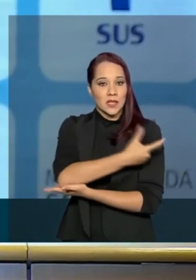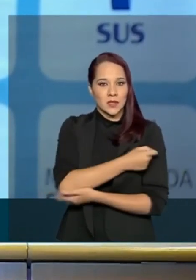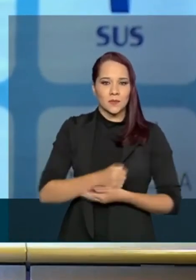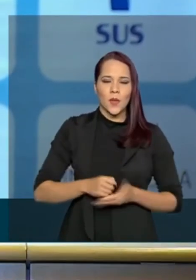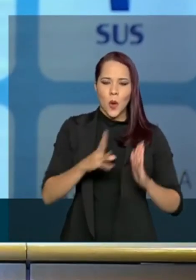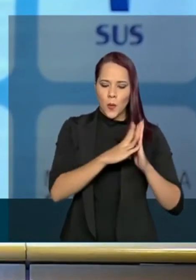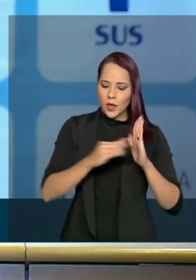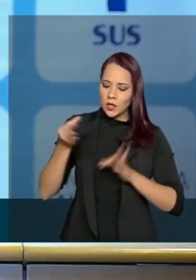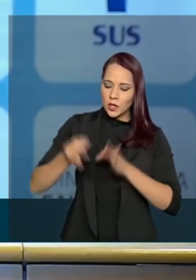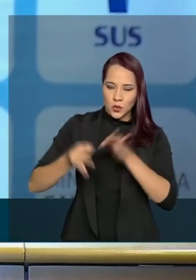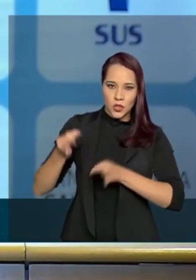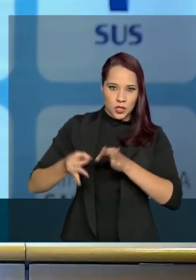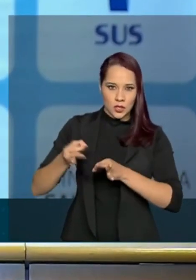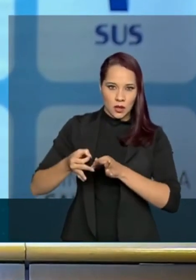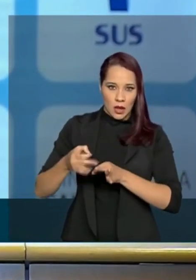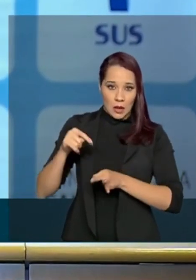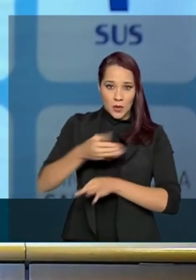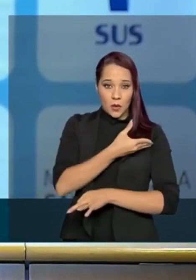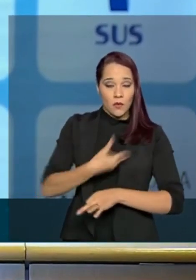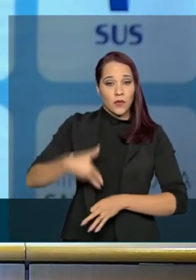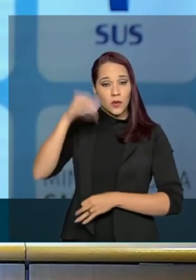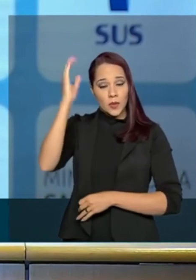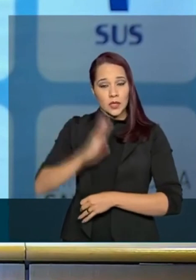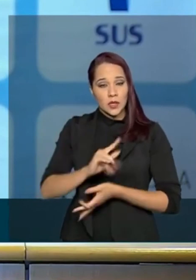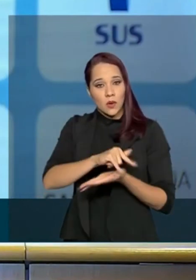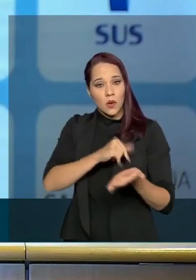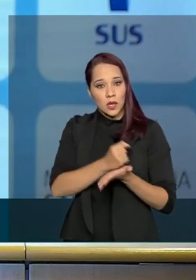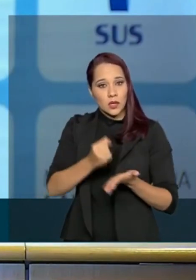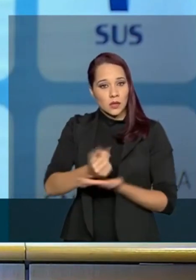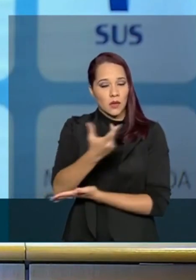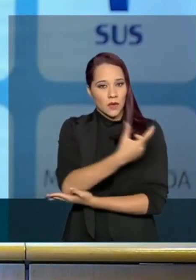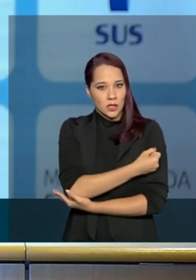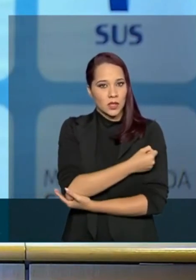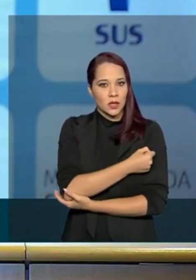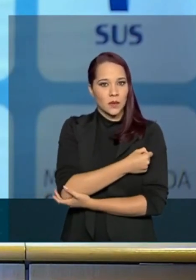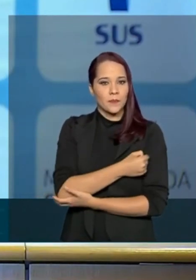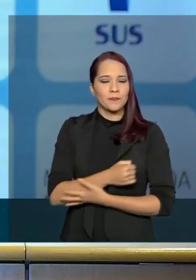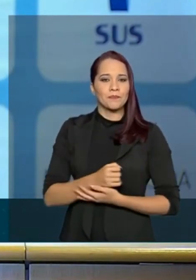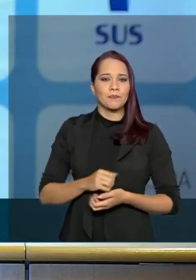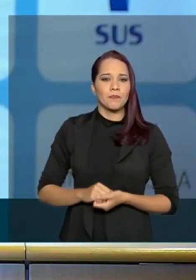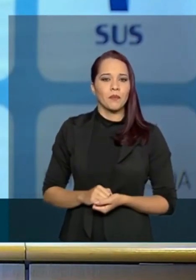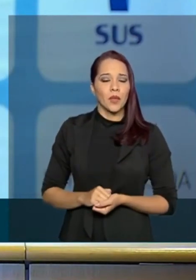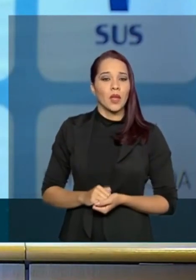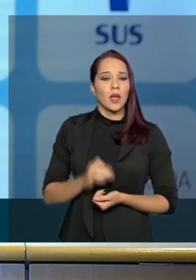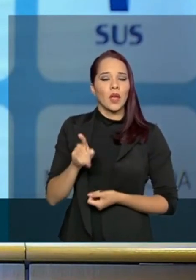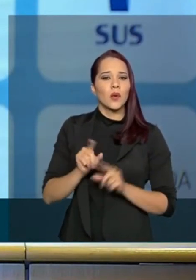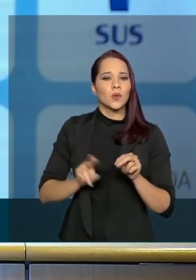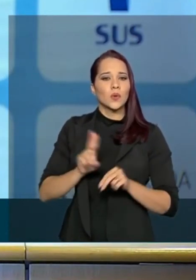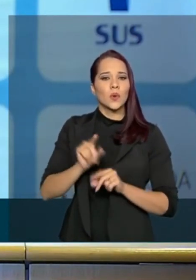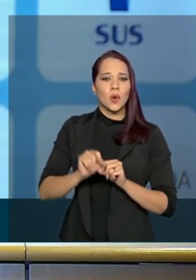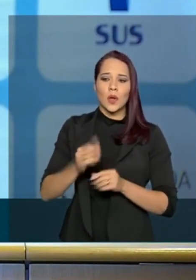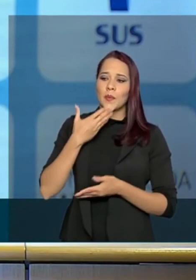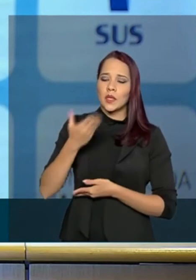modelo jurídico adotado pelo governo brasileiro na contratação da vacina AstraZeneca Oxford se deu por meio de